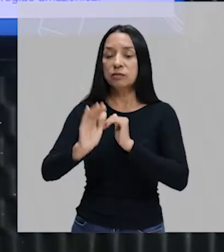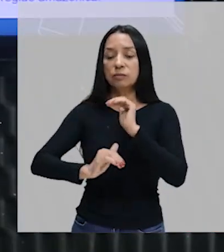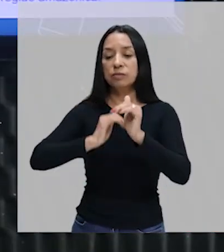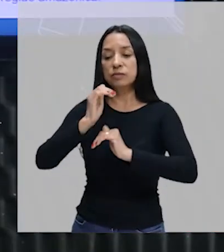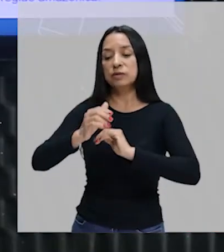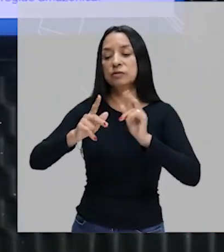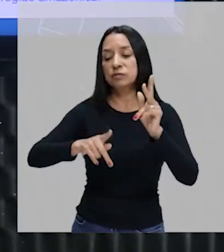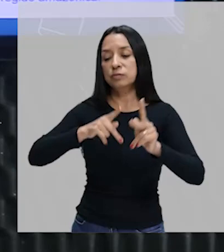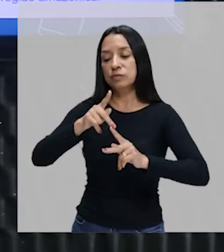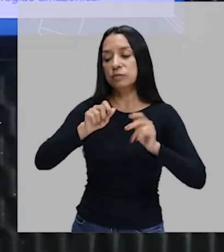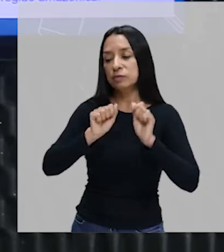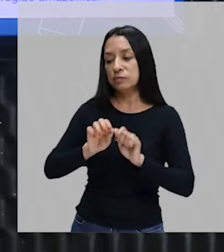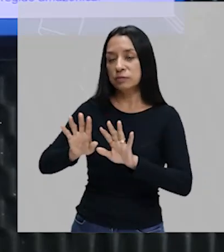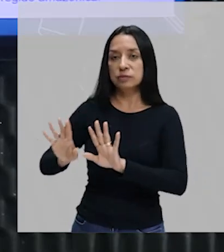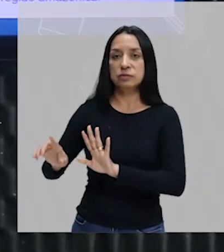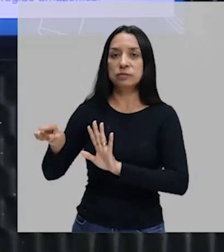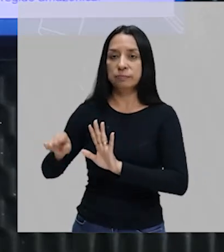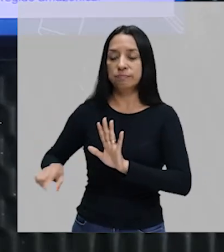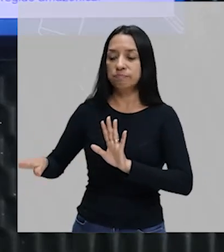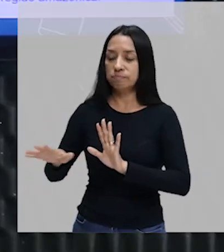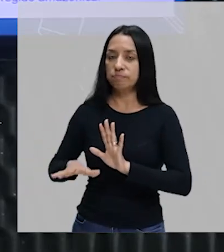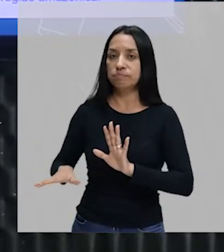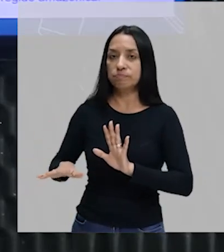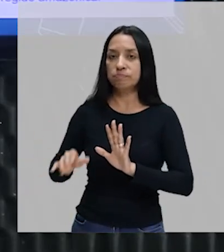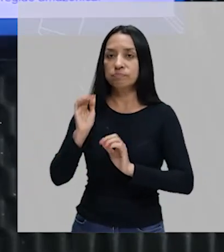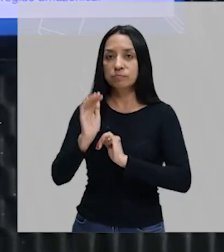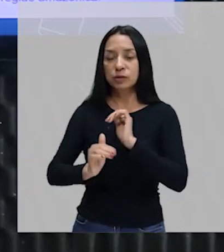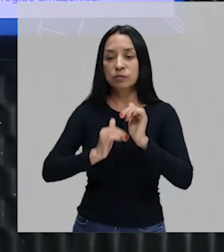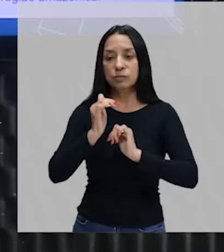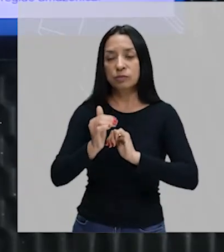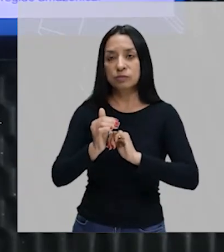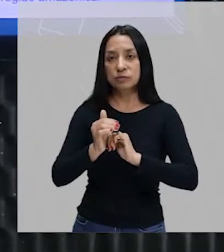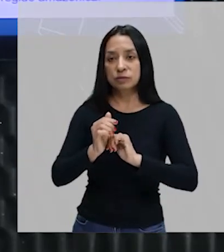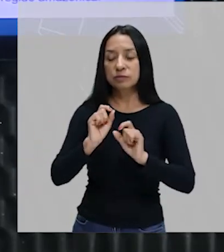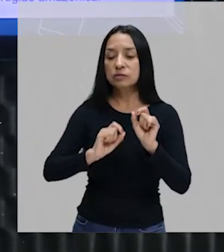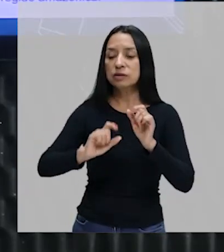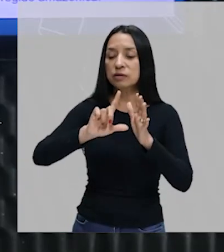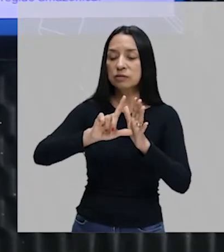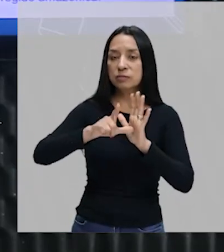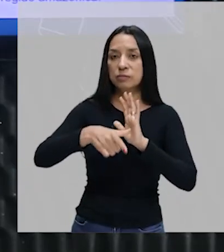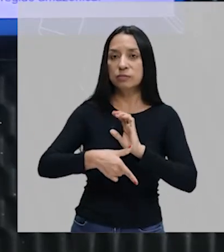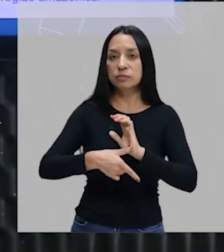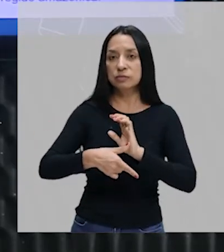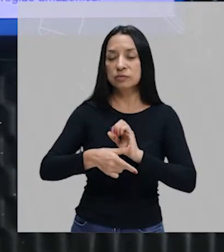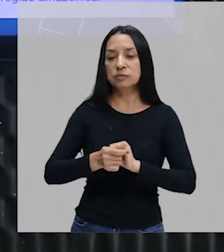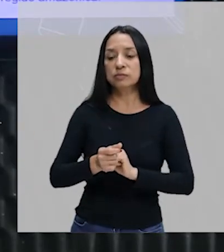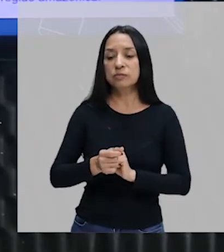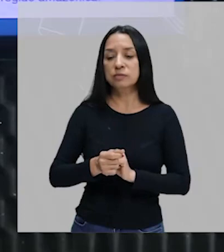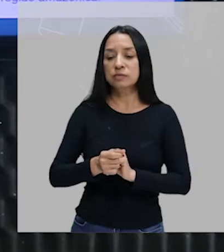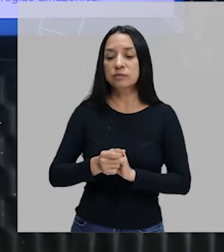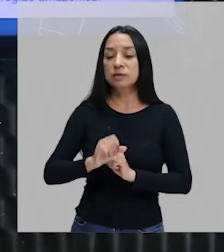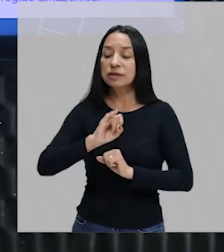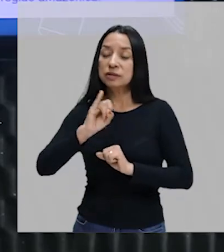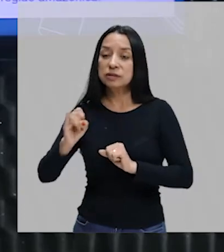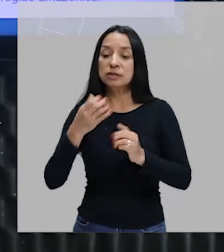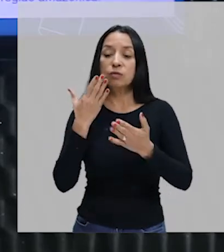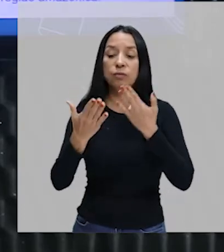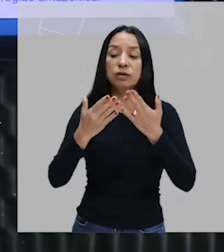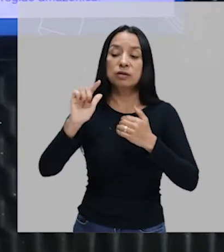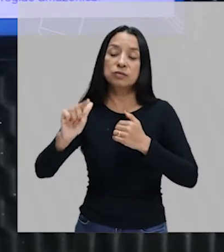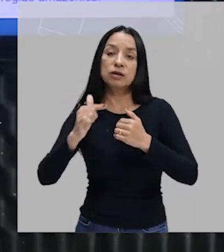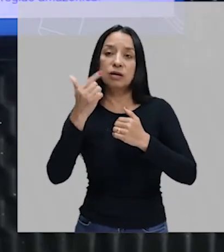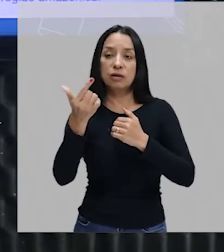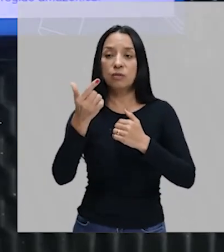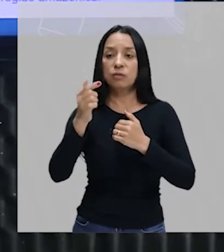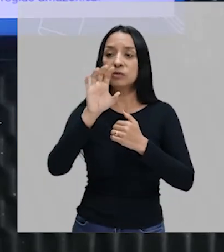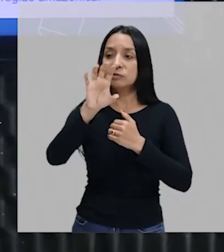de povoamento desse território, que é um processo que está sendo tardio, se comparado a outras regiões, como a Bahia,